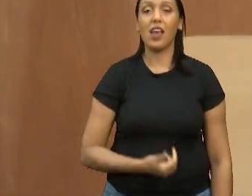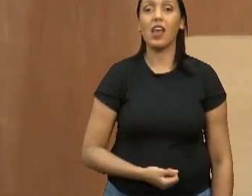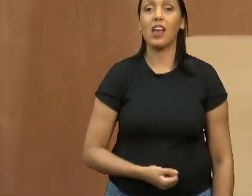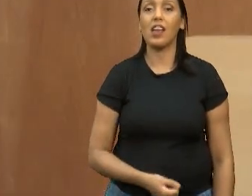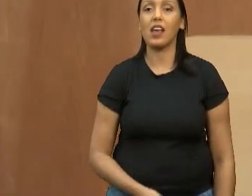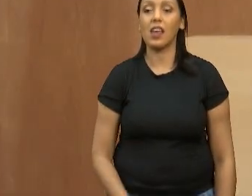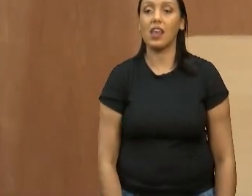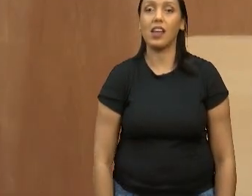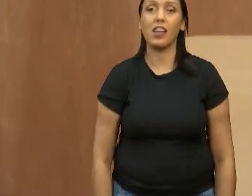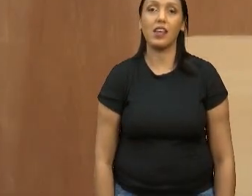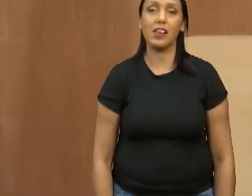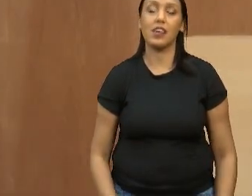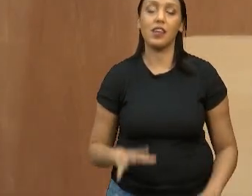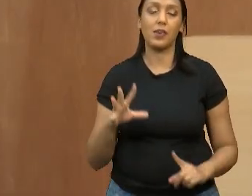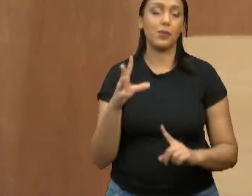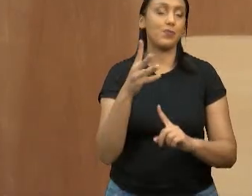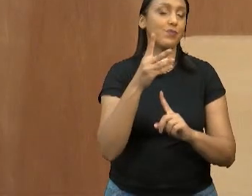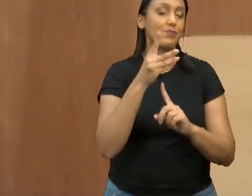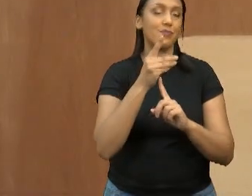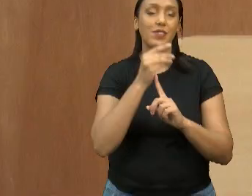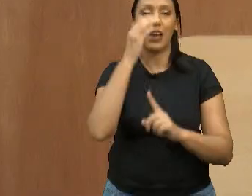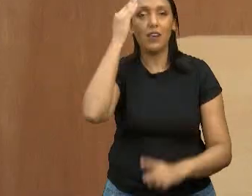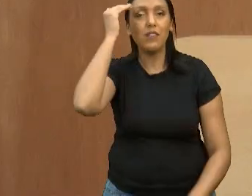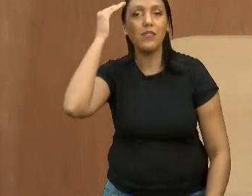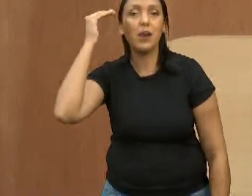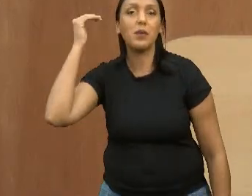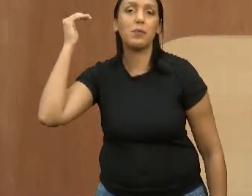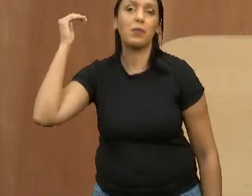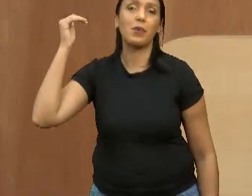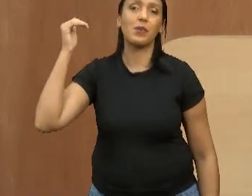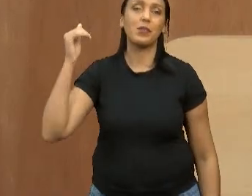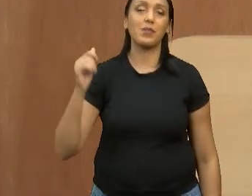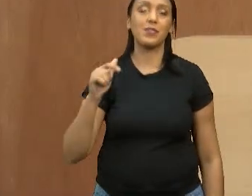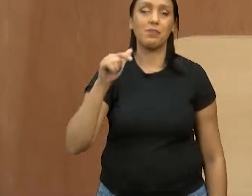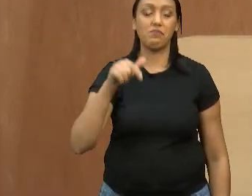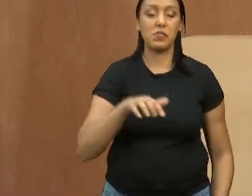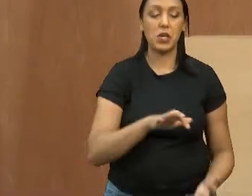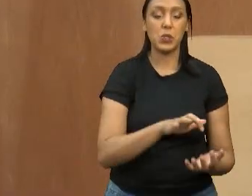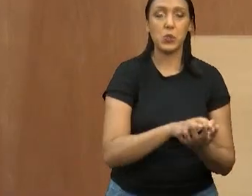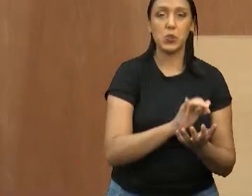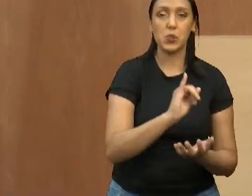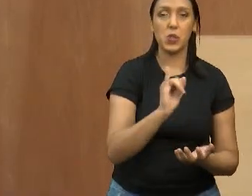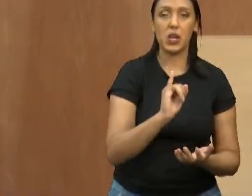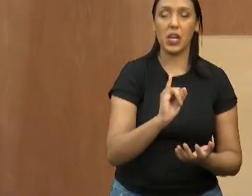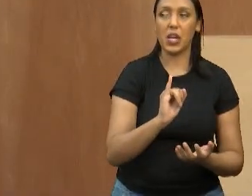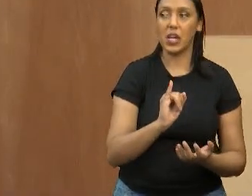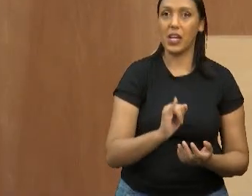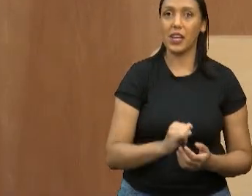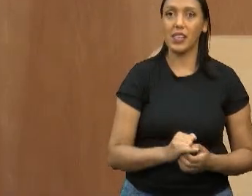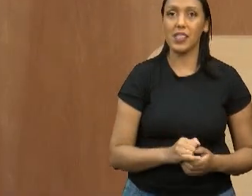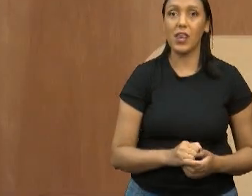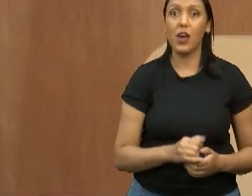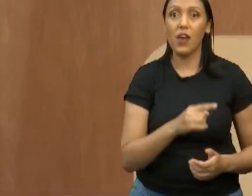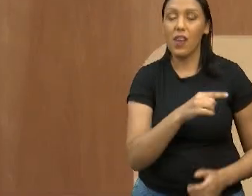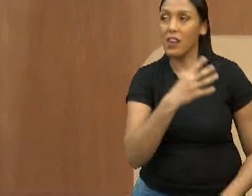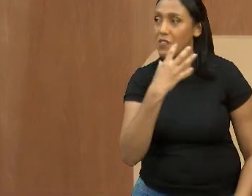biografia, pois é um artista consagrado que levou a arte do nosso município pelos palcos do Brasil afora.